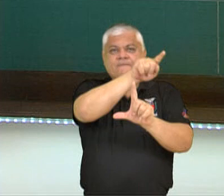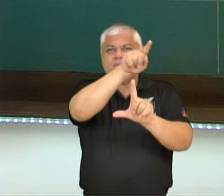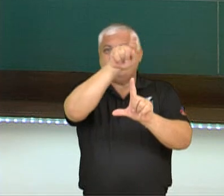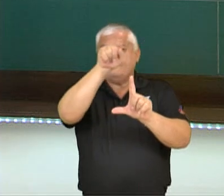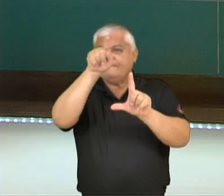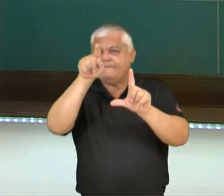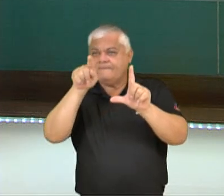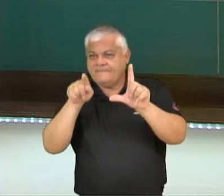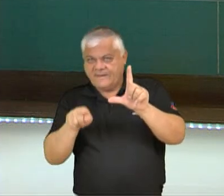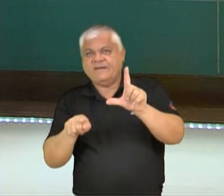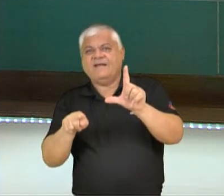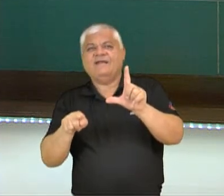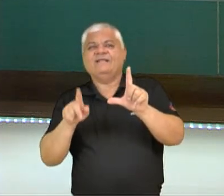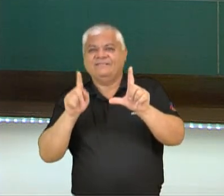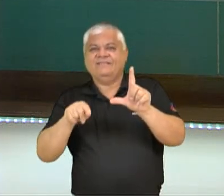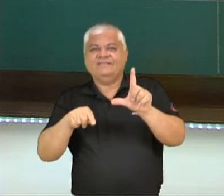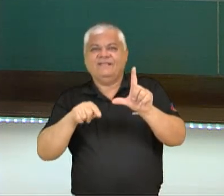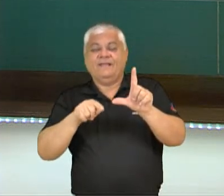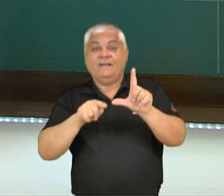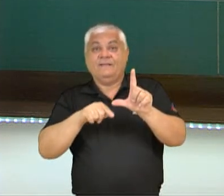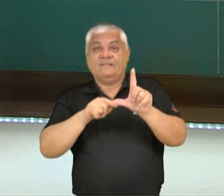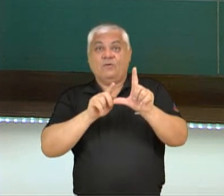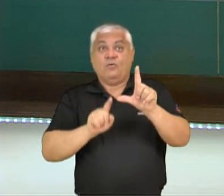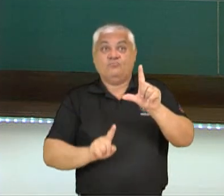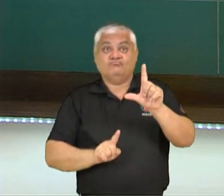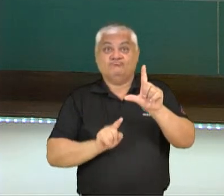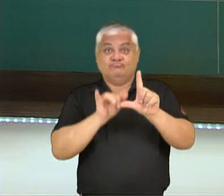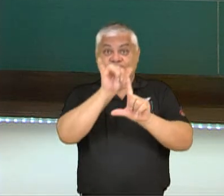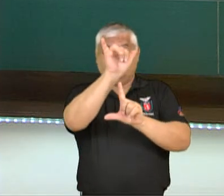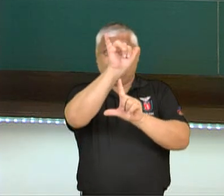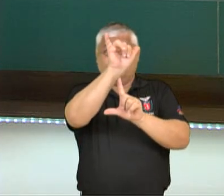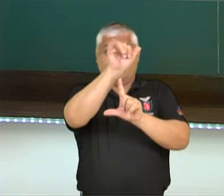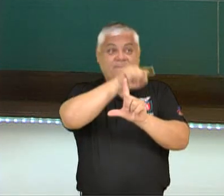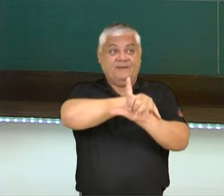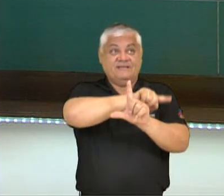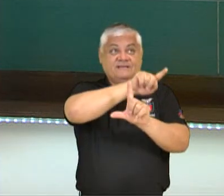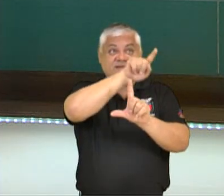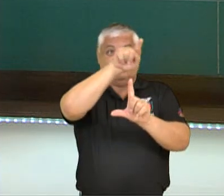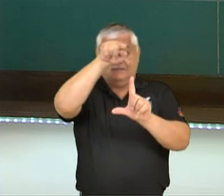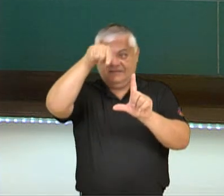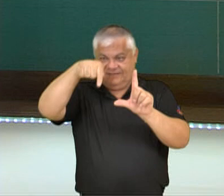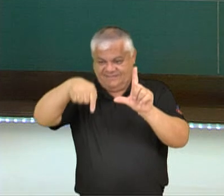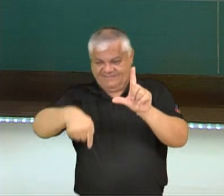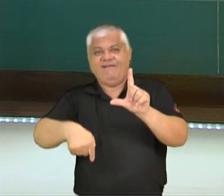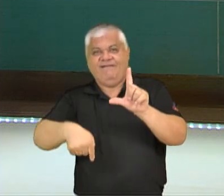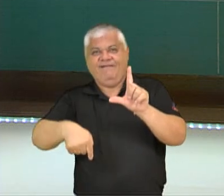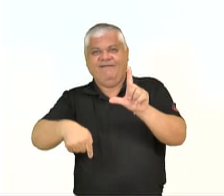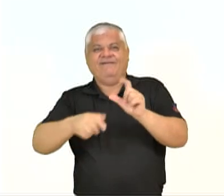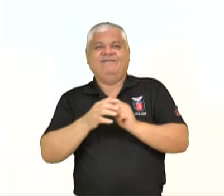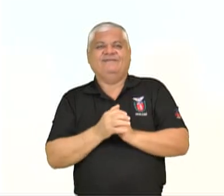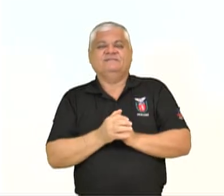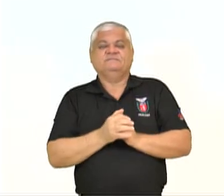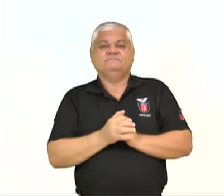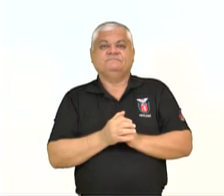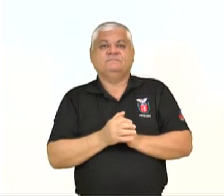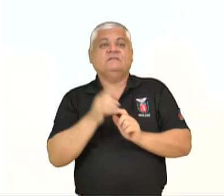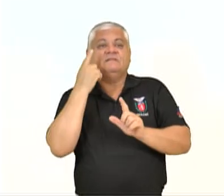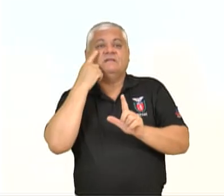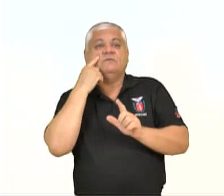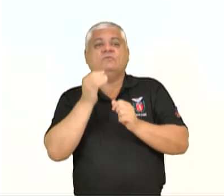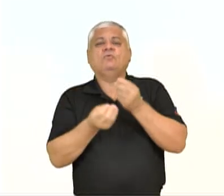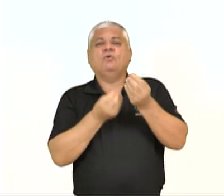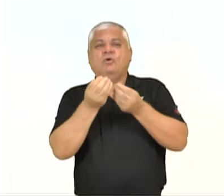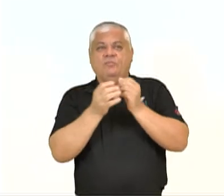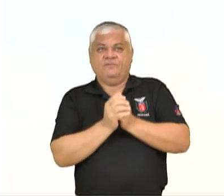o vértice vai ser um ponto de máximo, porque a parábola tem a concavidade aberta para baixo. Vamos verificar? Então, calculando o x do